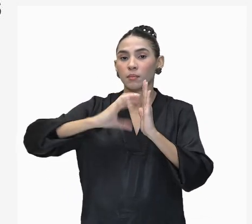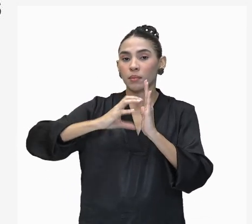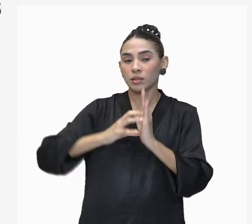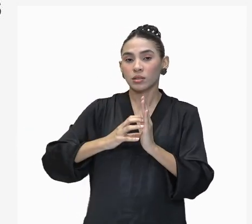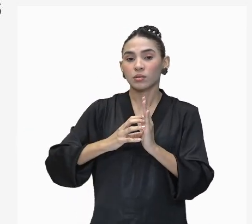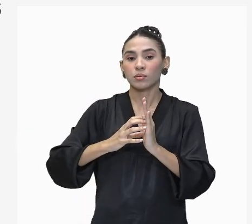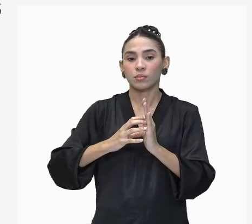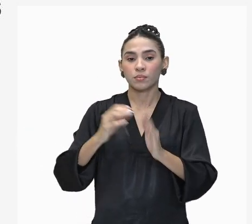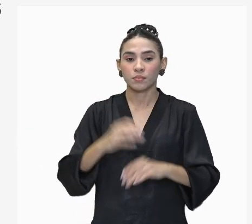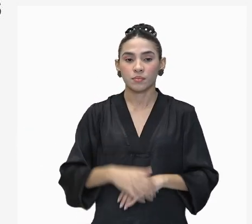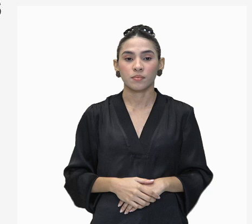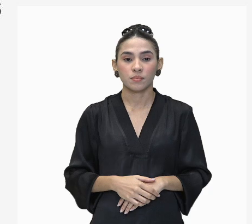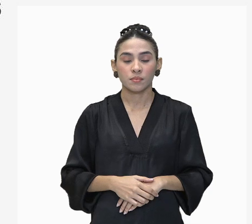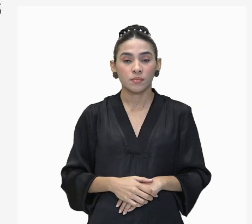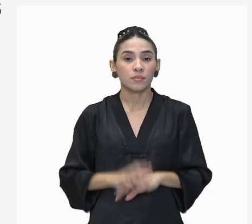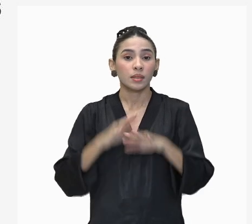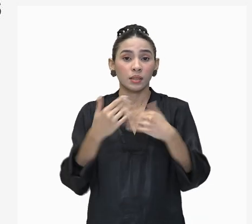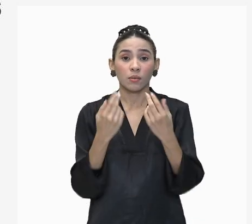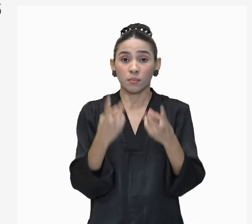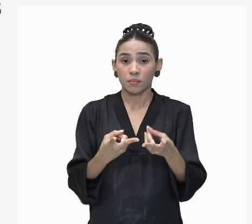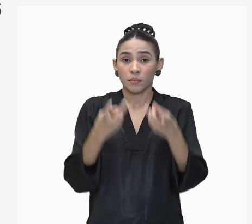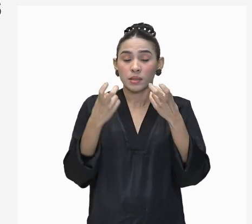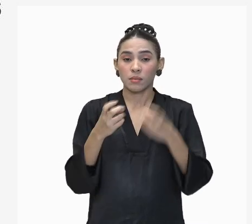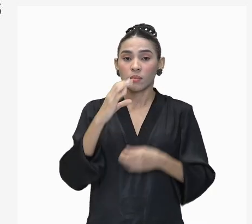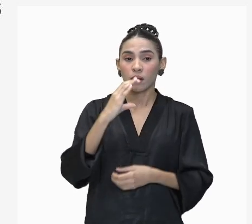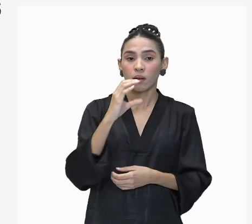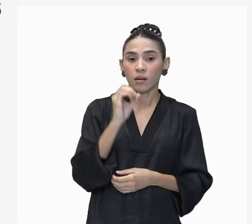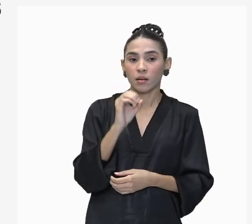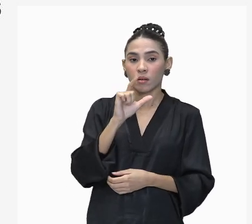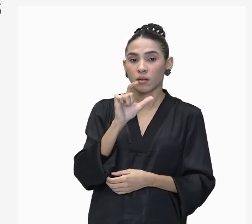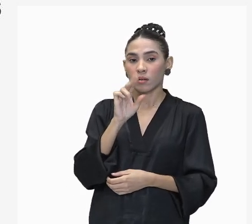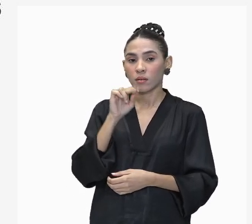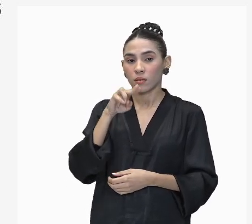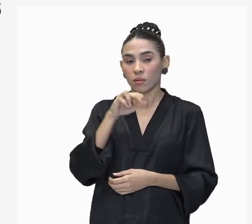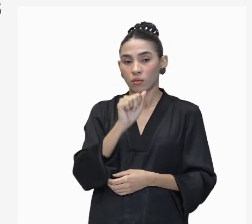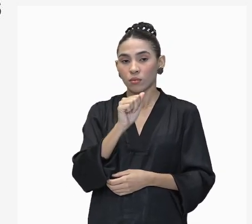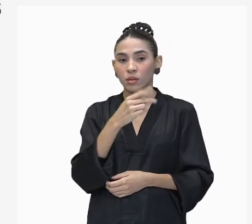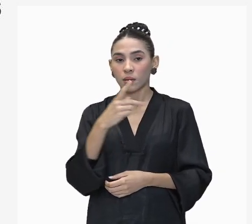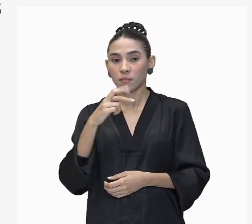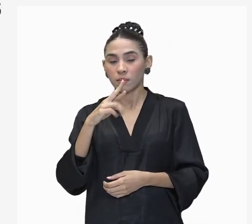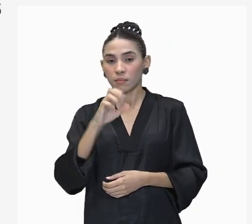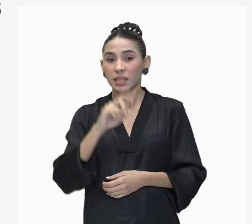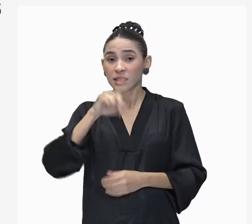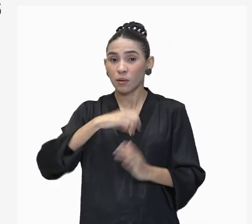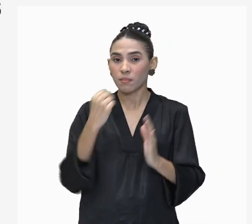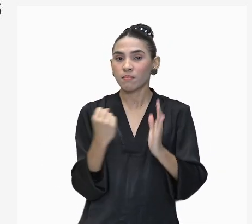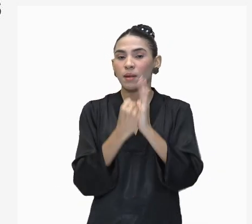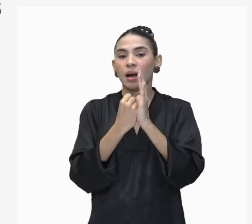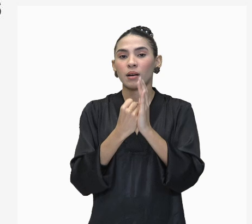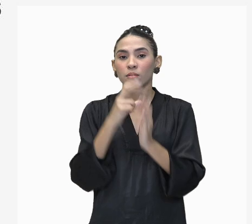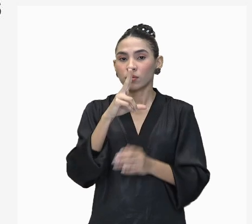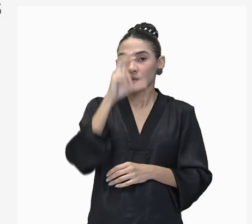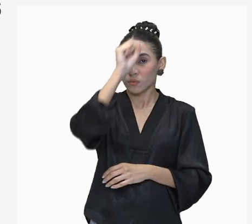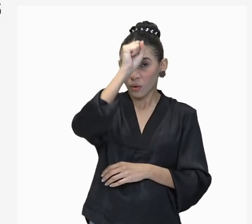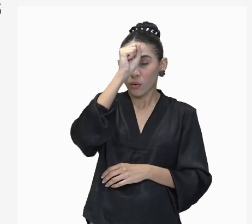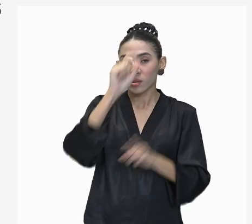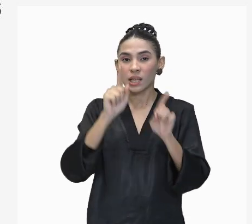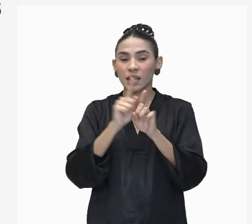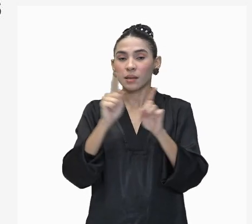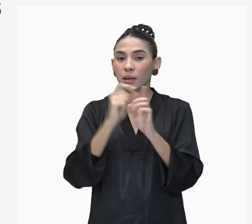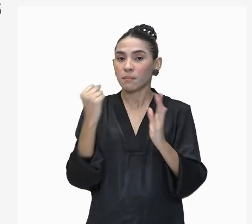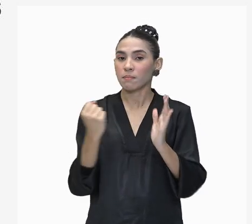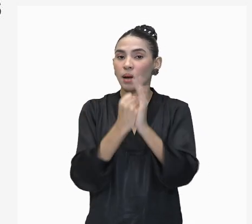Brasileiro. Então, observem que a coluna Prestes, ela vai ser lembrada como símbolo de resistência e luta por justiça